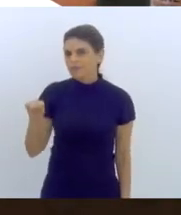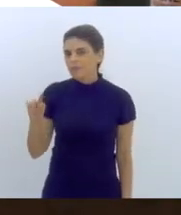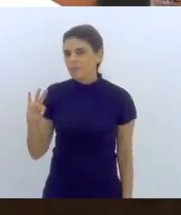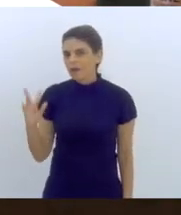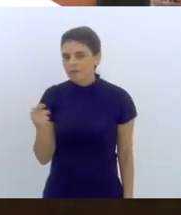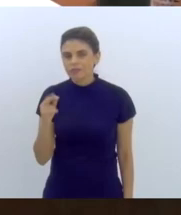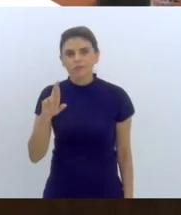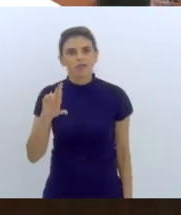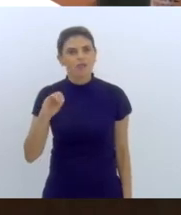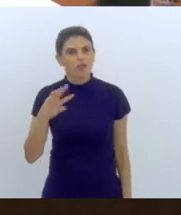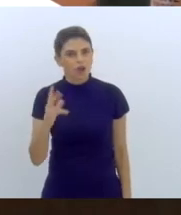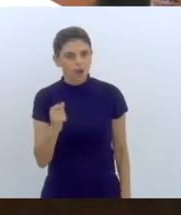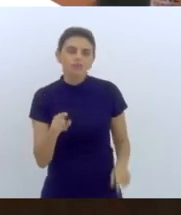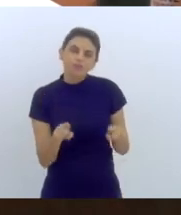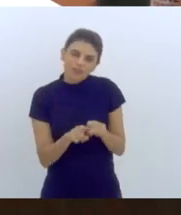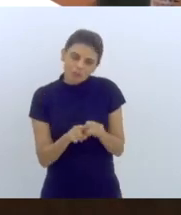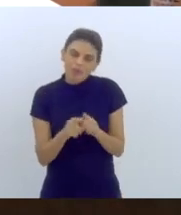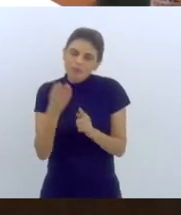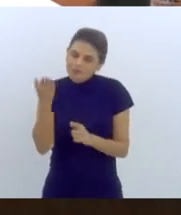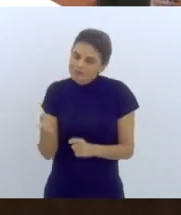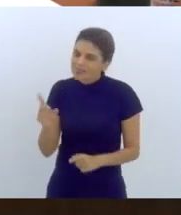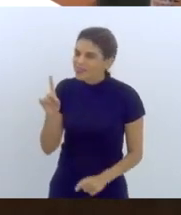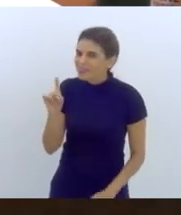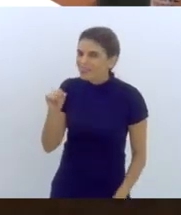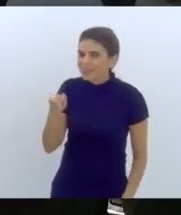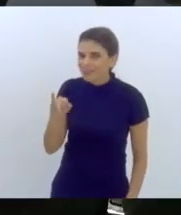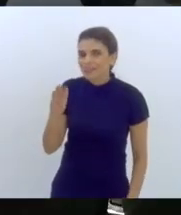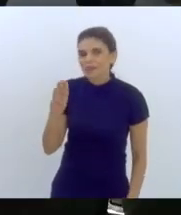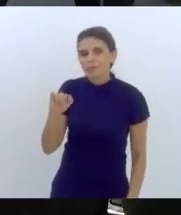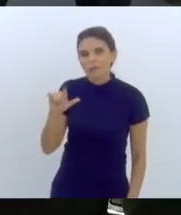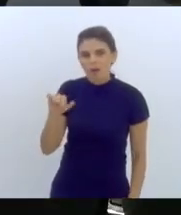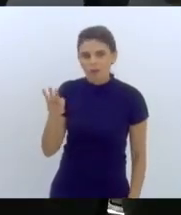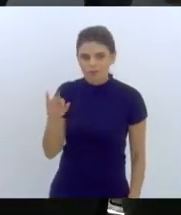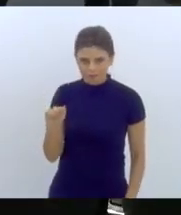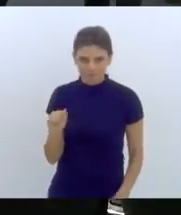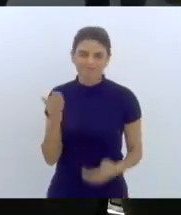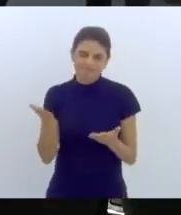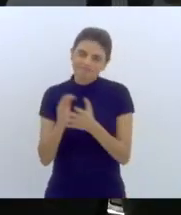presidência, deputada Dani Balbi.